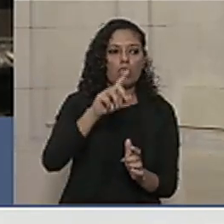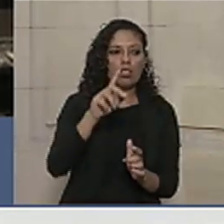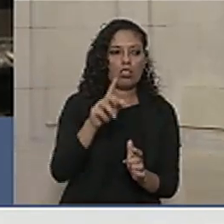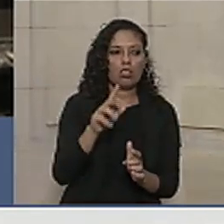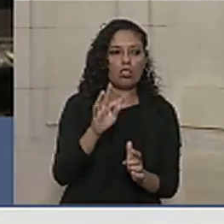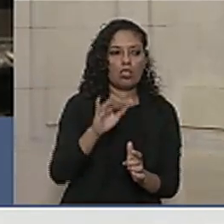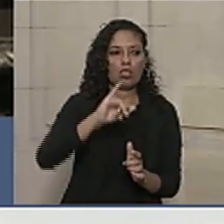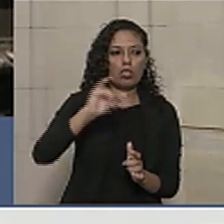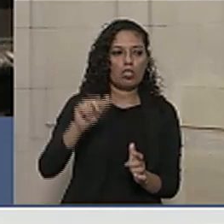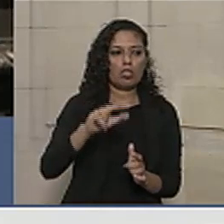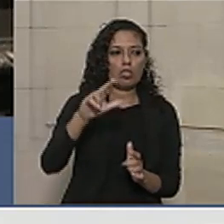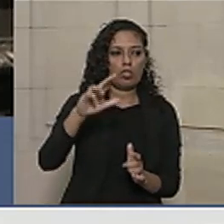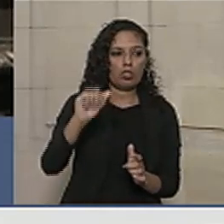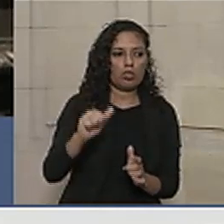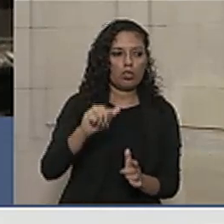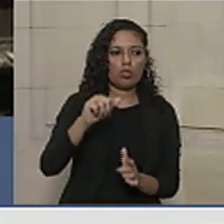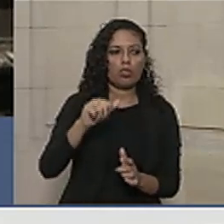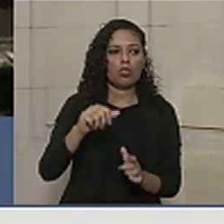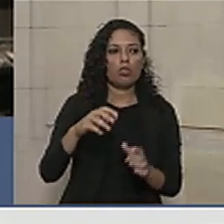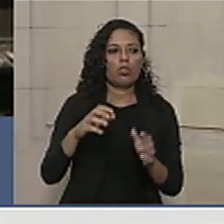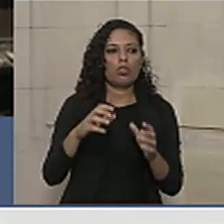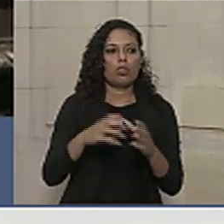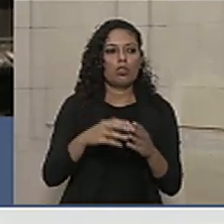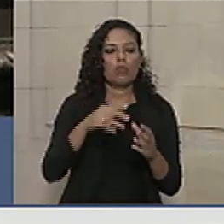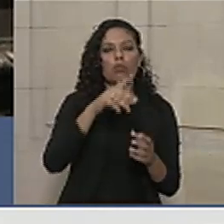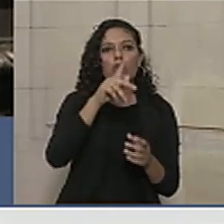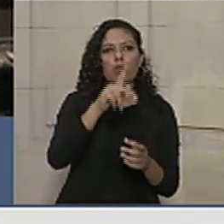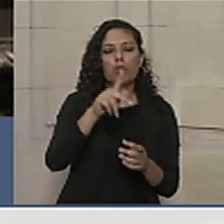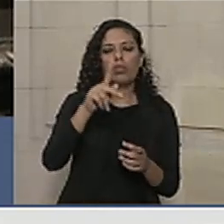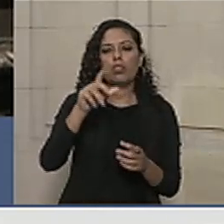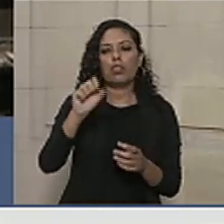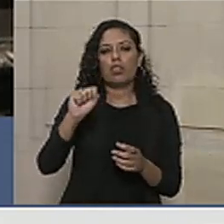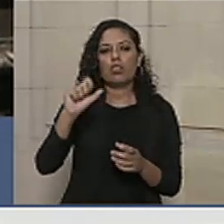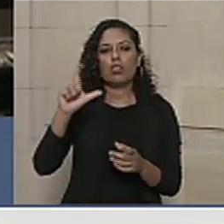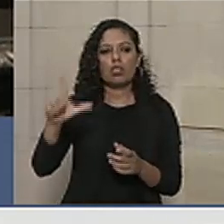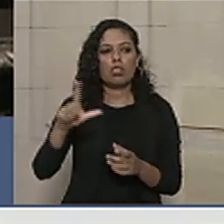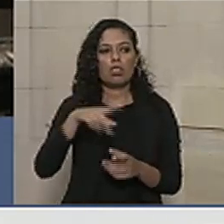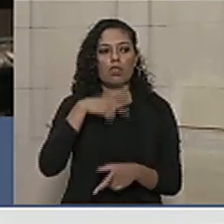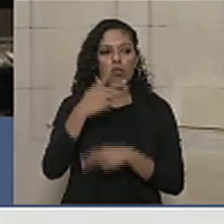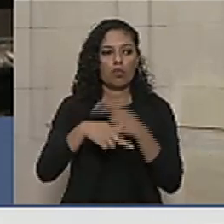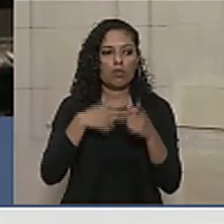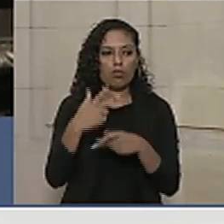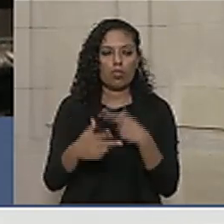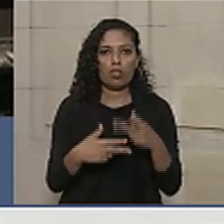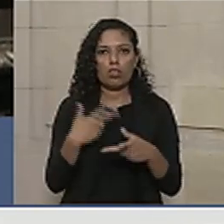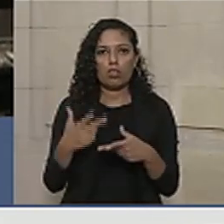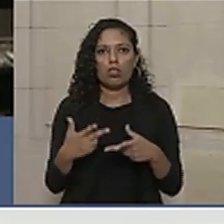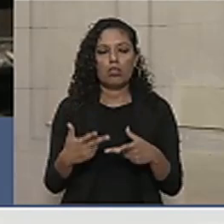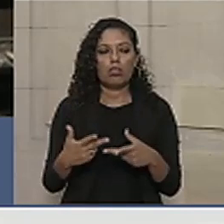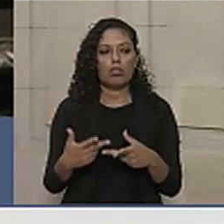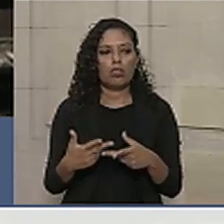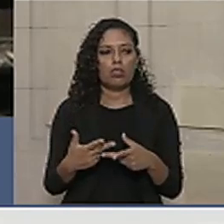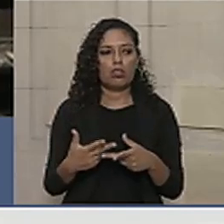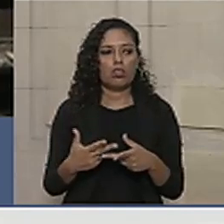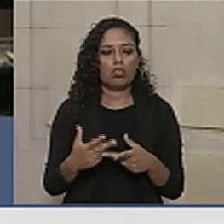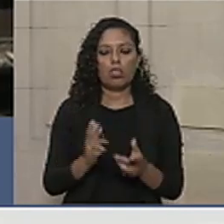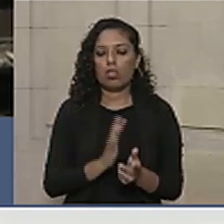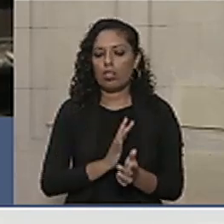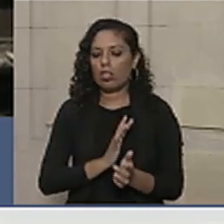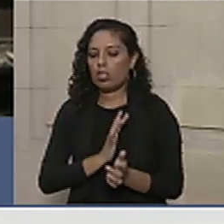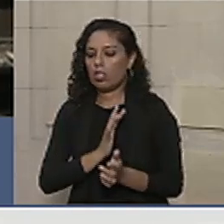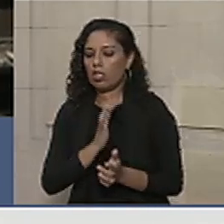em relação à sua fala no Pela Ordem sobre a infeliz charge,